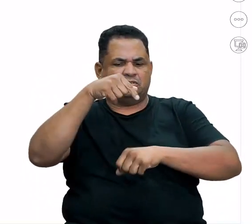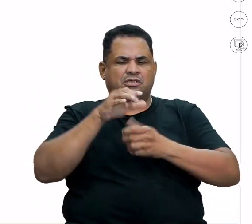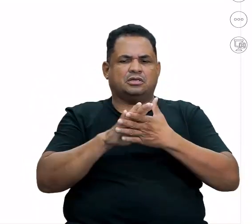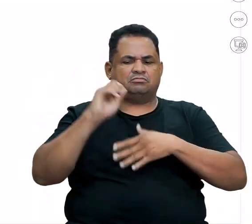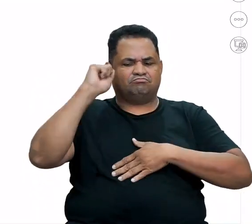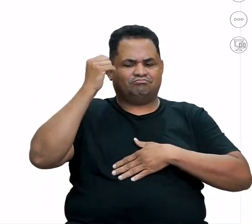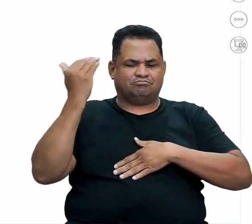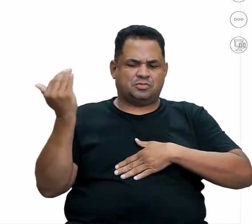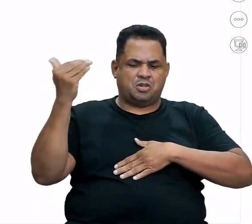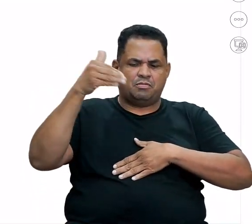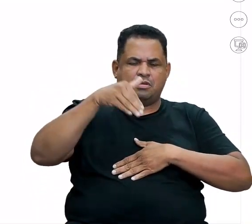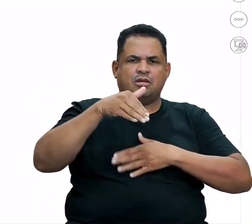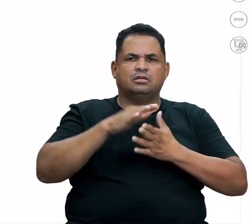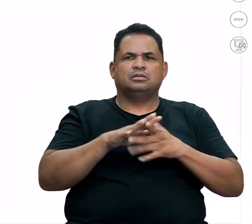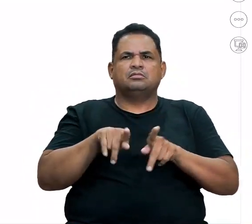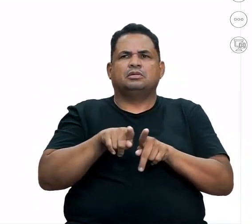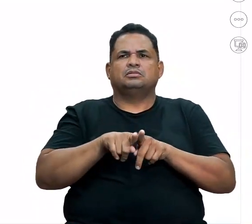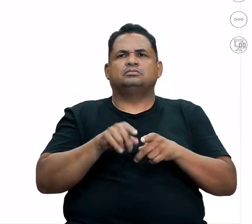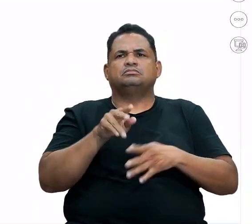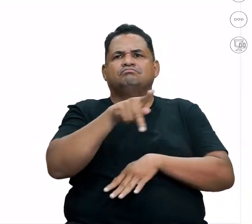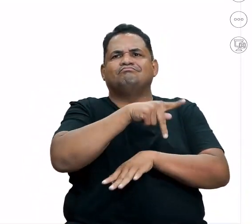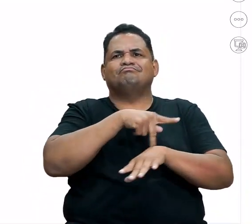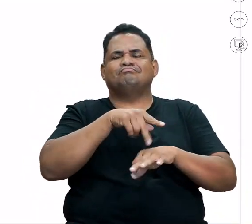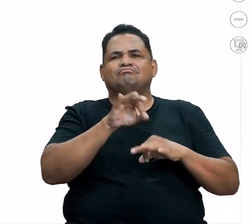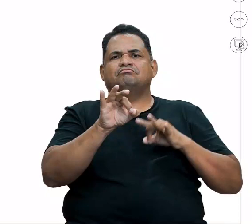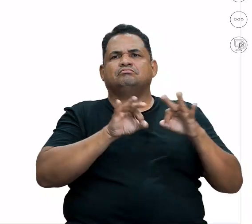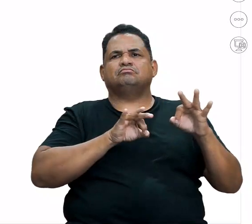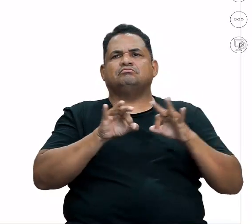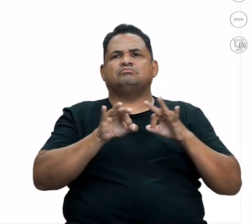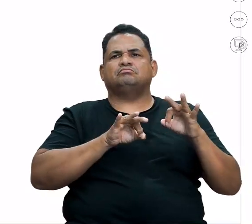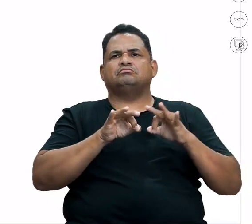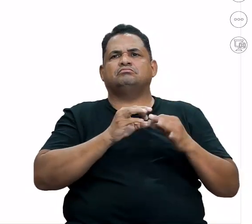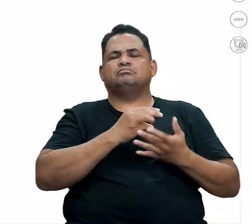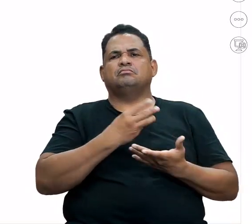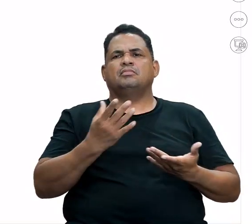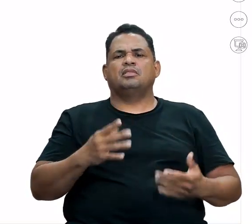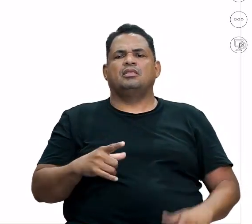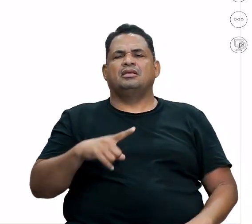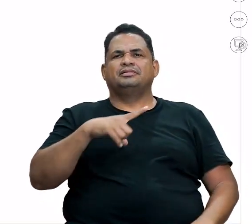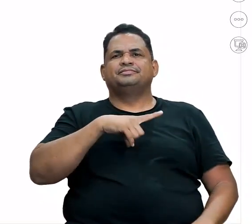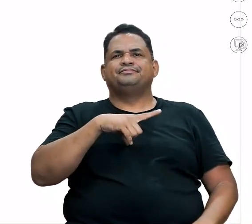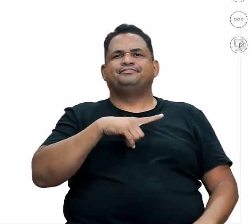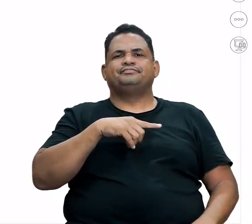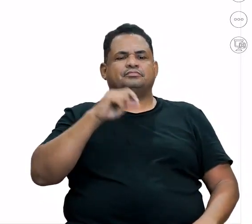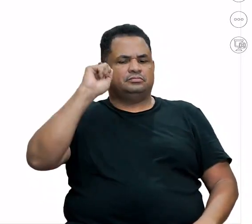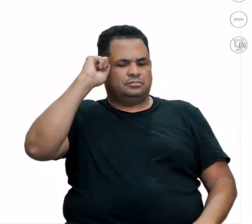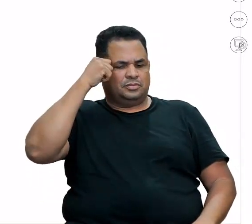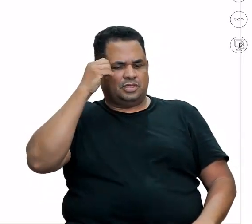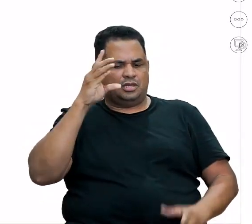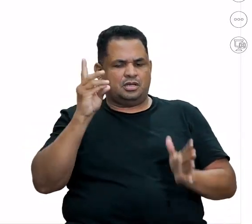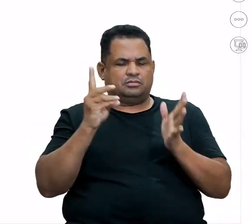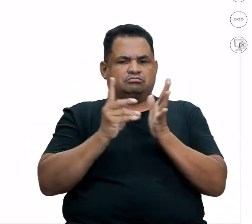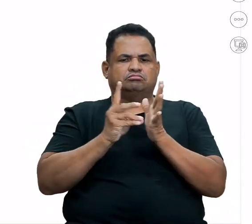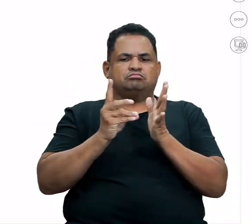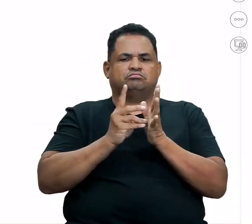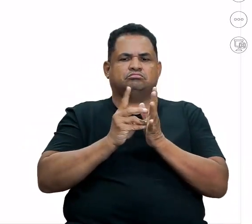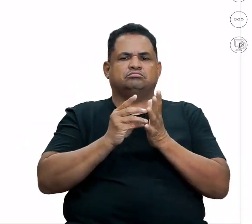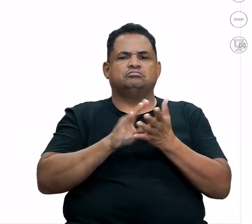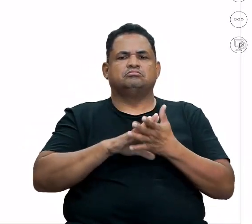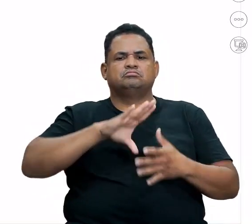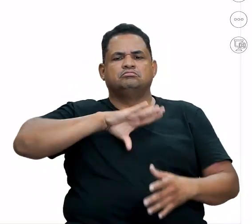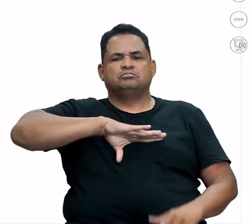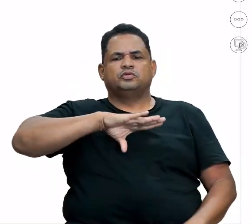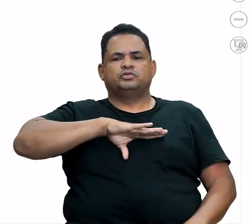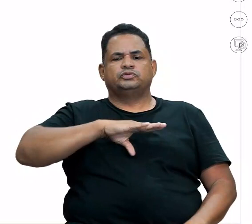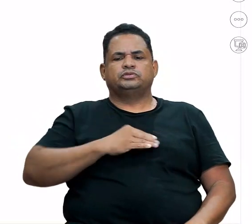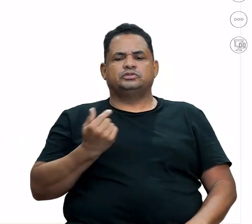o nosso país ele é formado por essa tríplice, né? Aí, negros, indígenas e